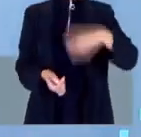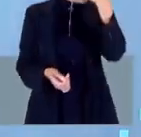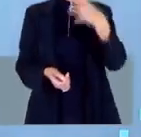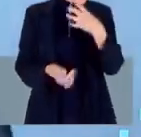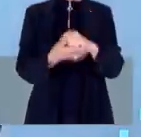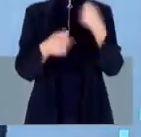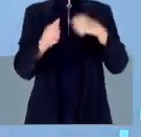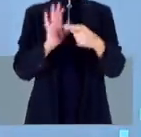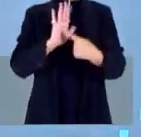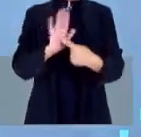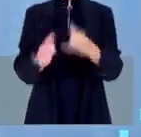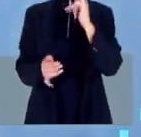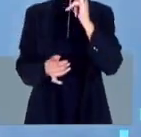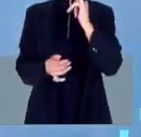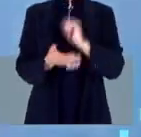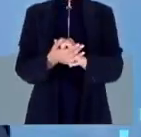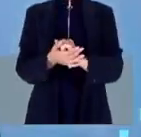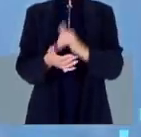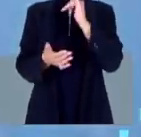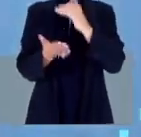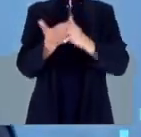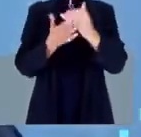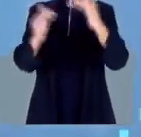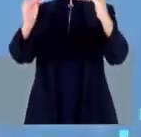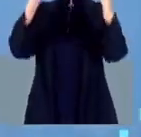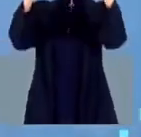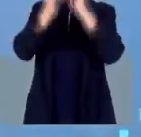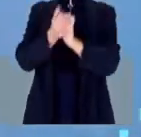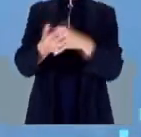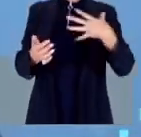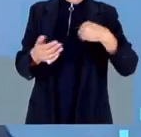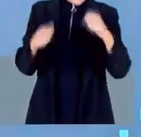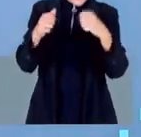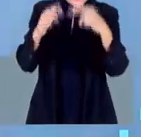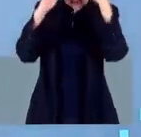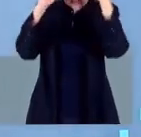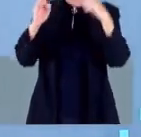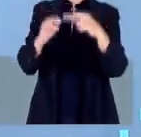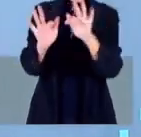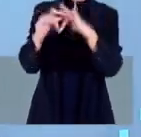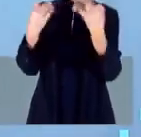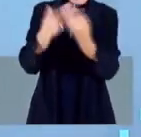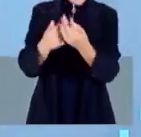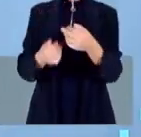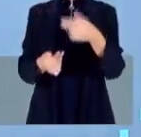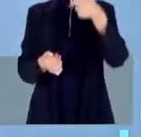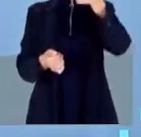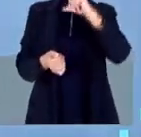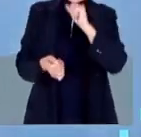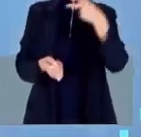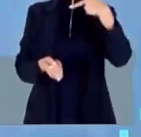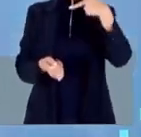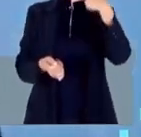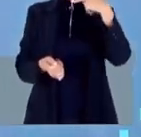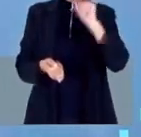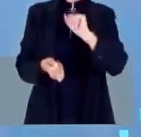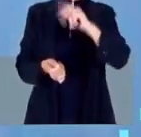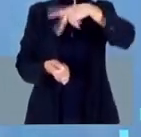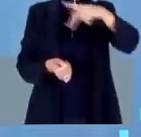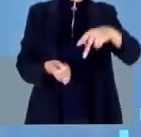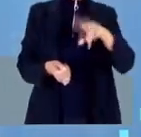nós temos que dar exemplo o exemplo vem de cima filho tem que respeitar pai tem que respeitar avô tem que respeitar Professor